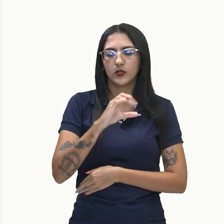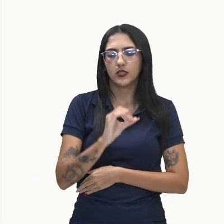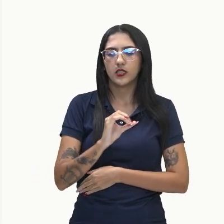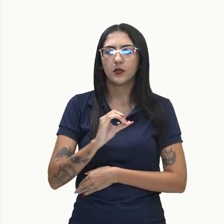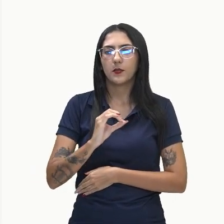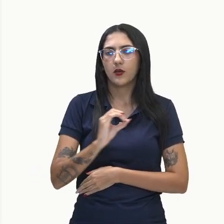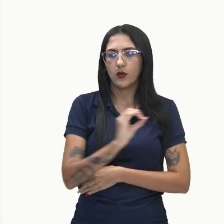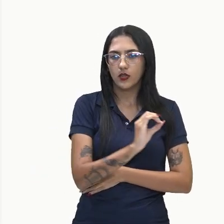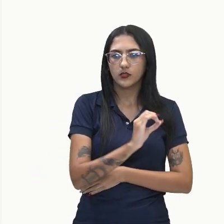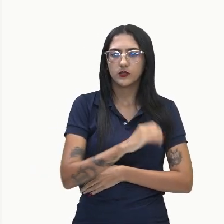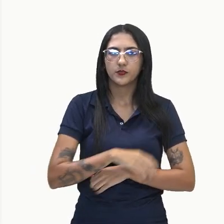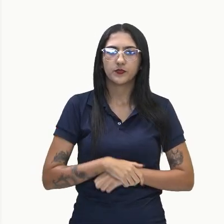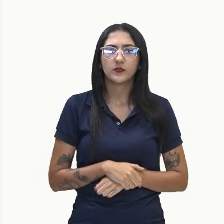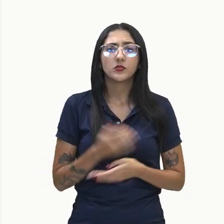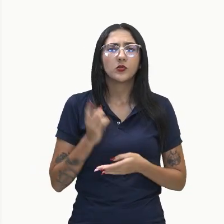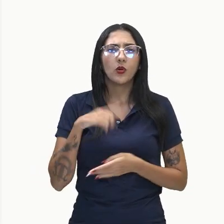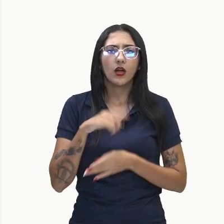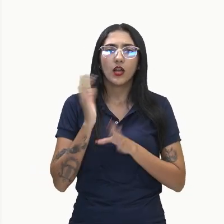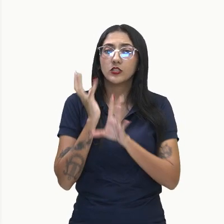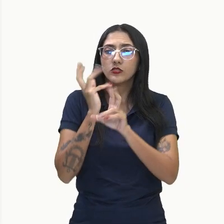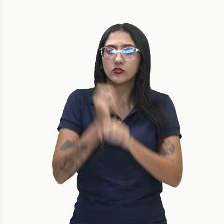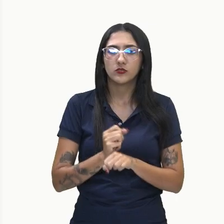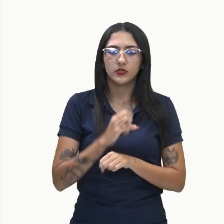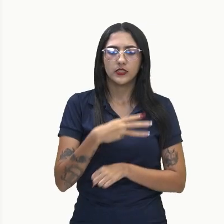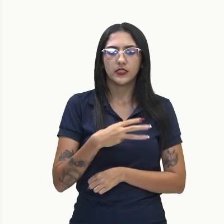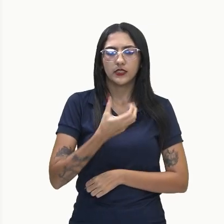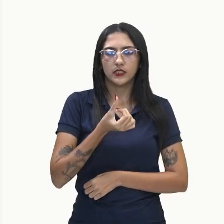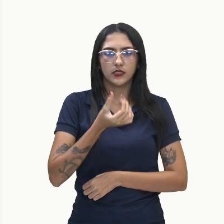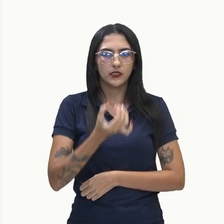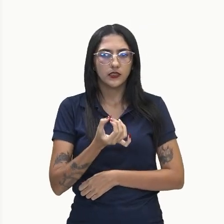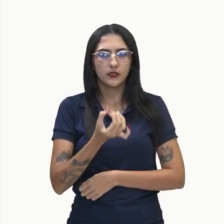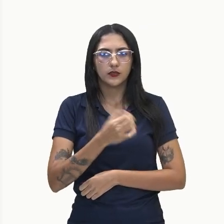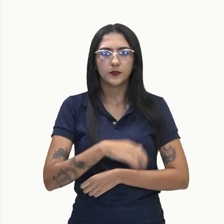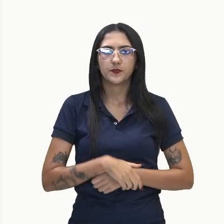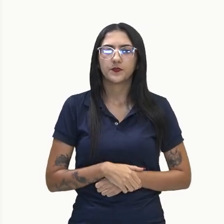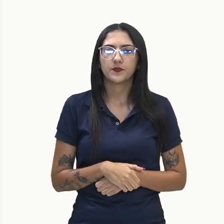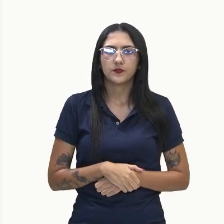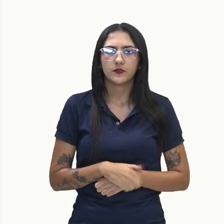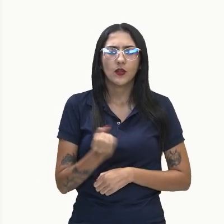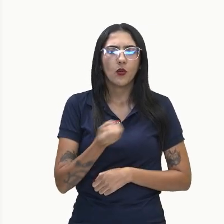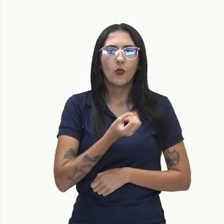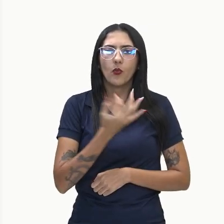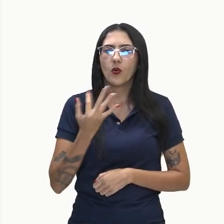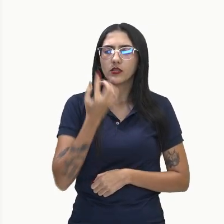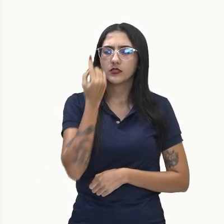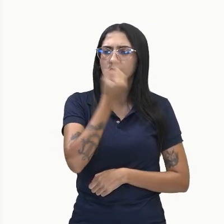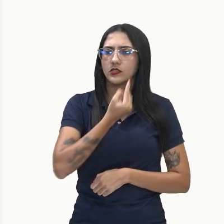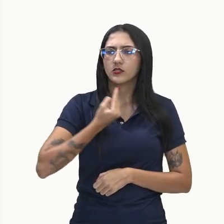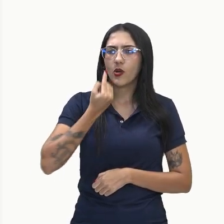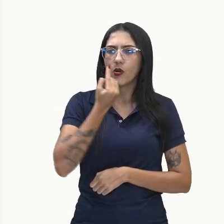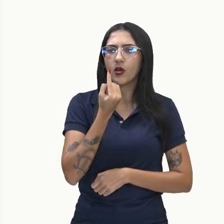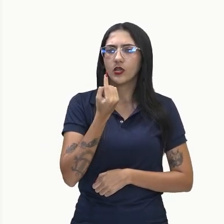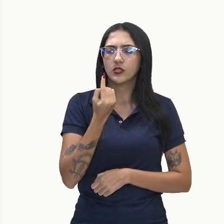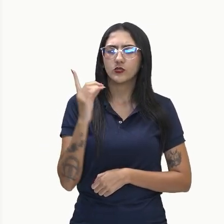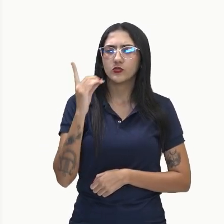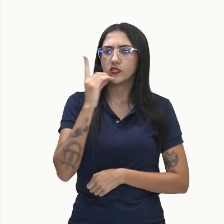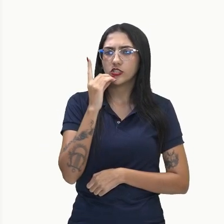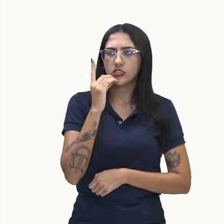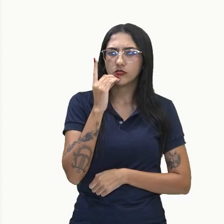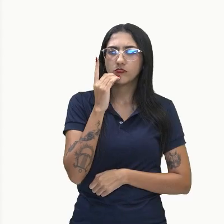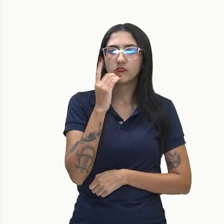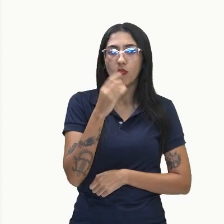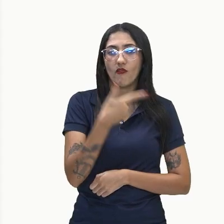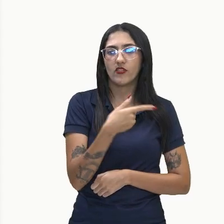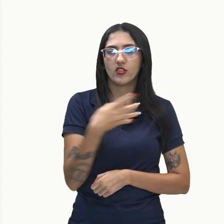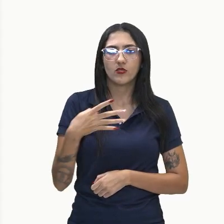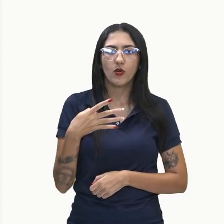quanto? 360 graus. Quantas horas tem um dia, gente? 24